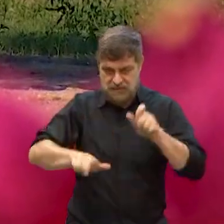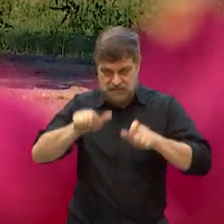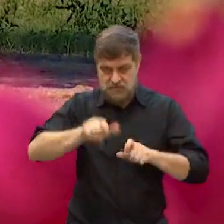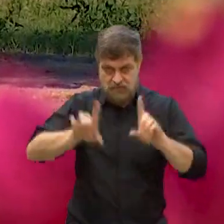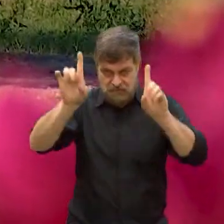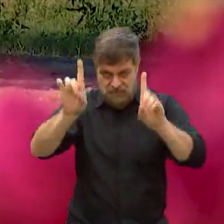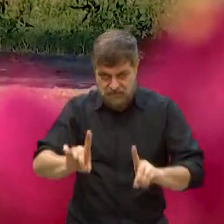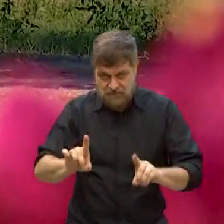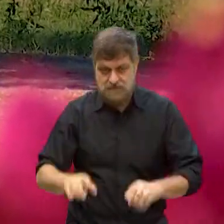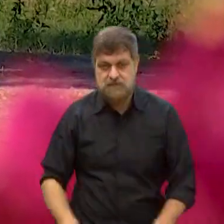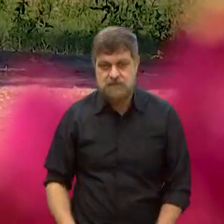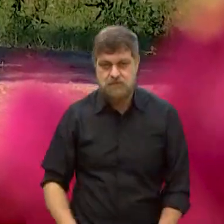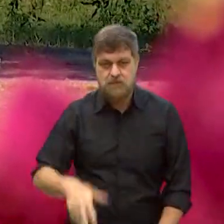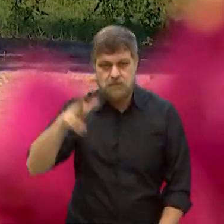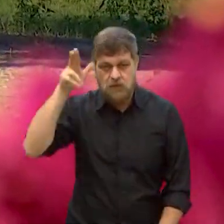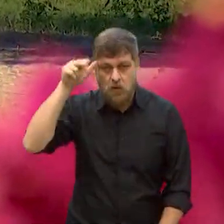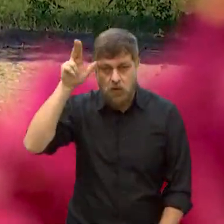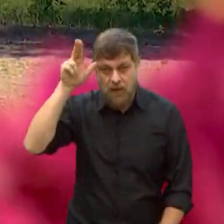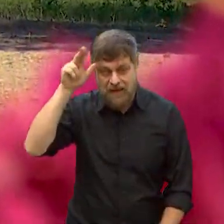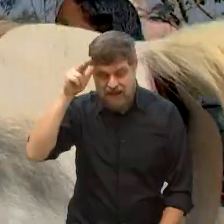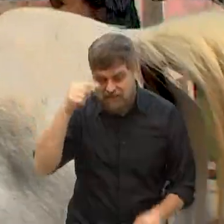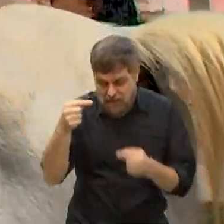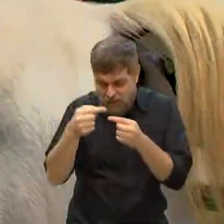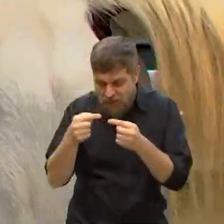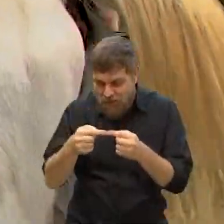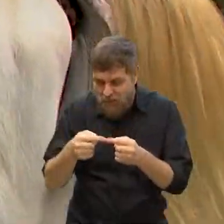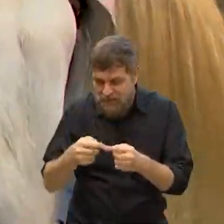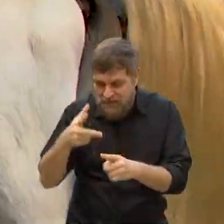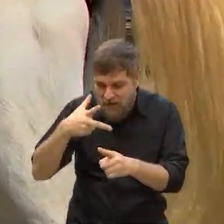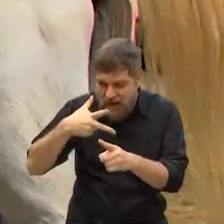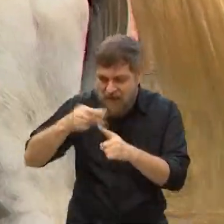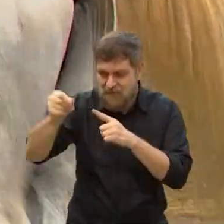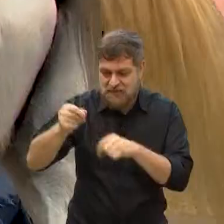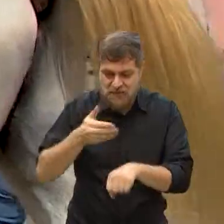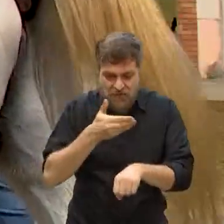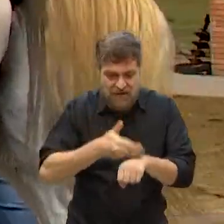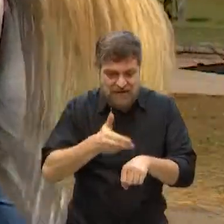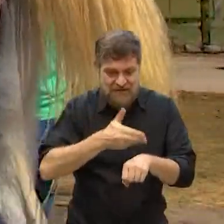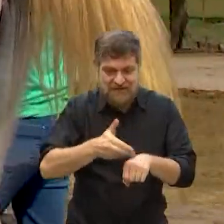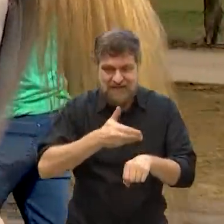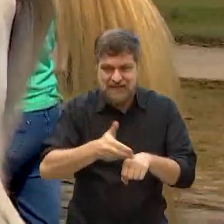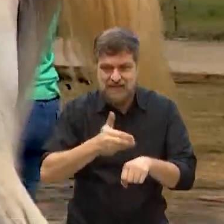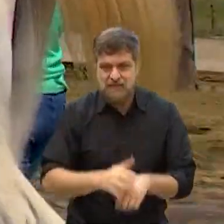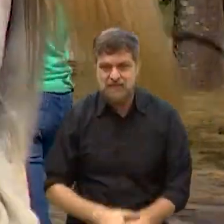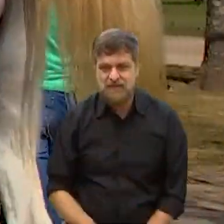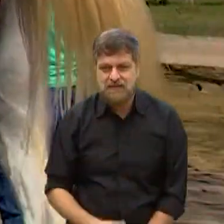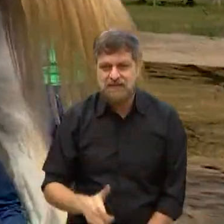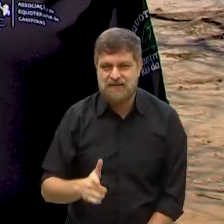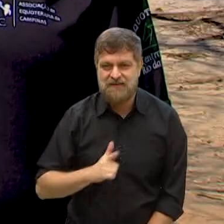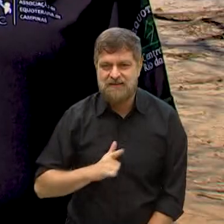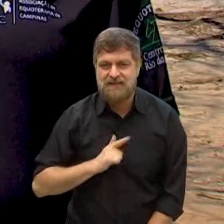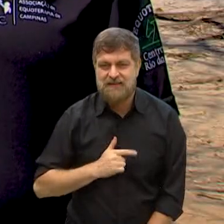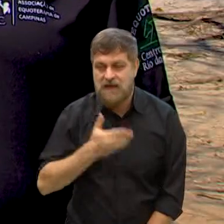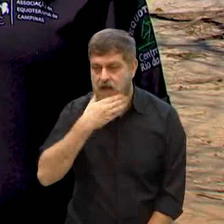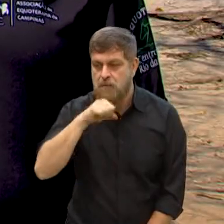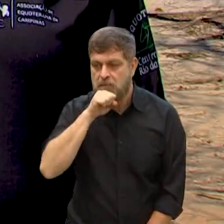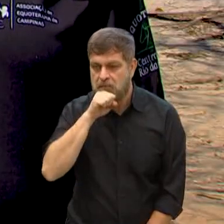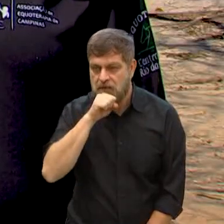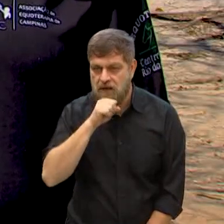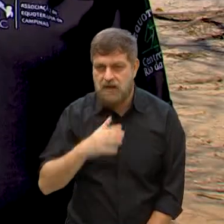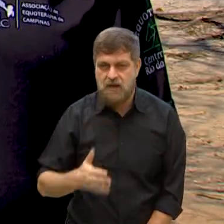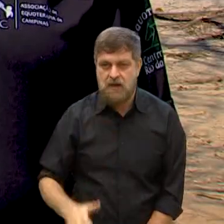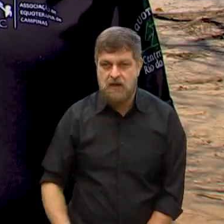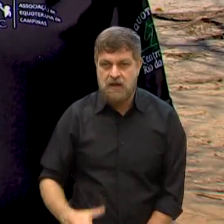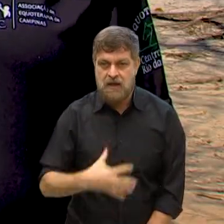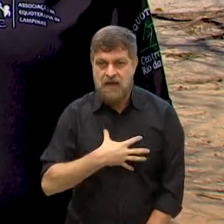vida desses pacientes que fazem parte de cada vitória conquistada durante o treinamento. Diz pai que diz